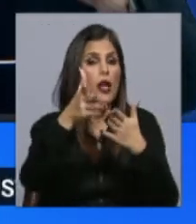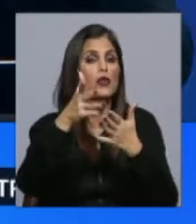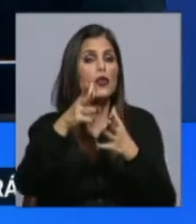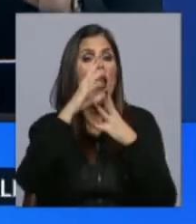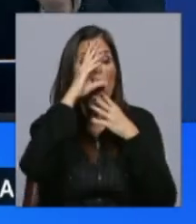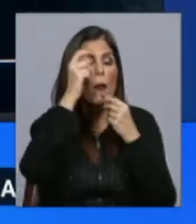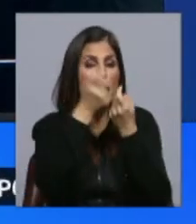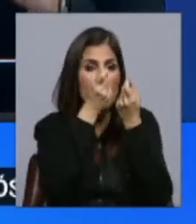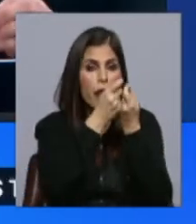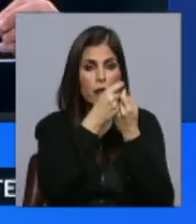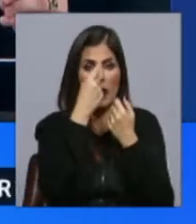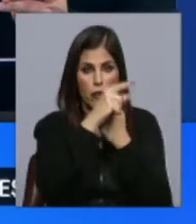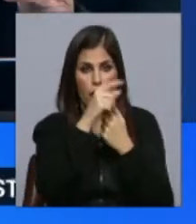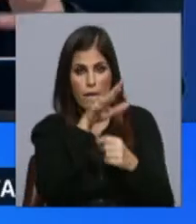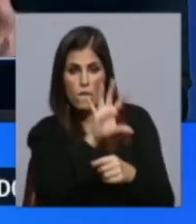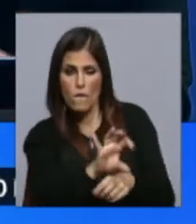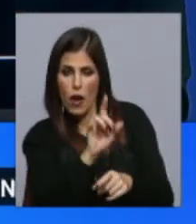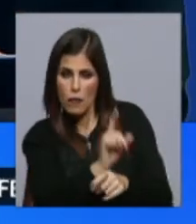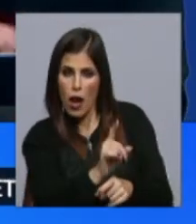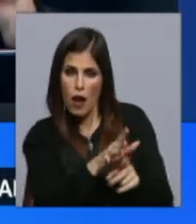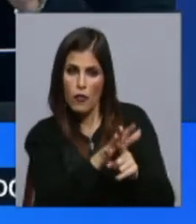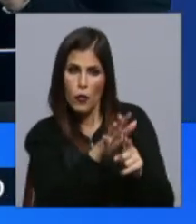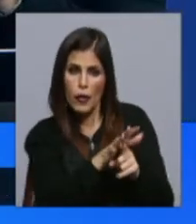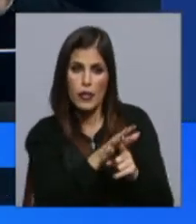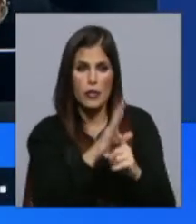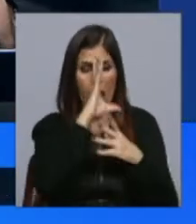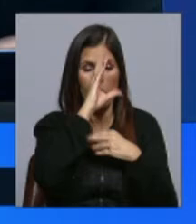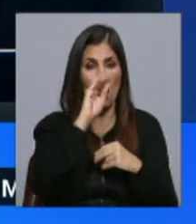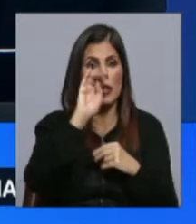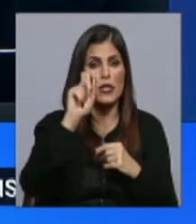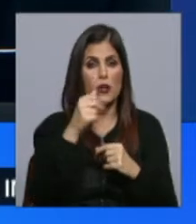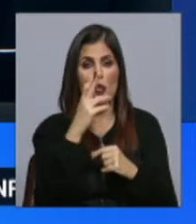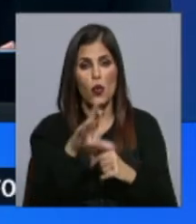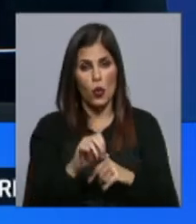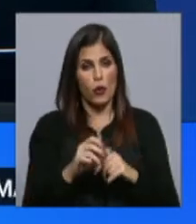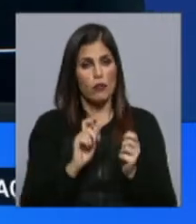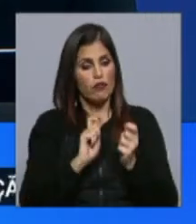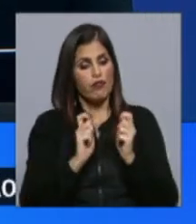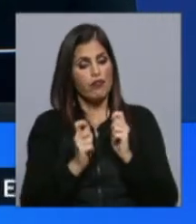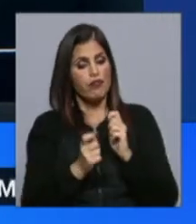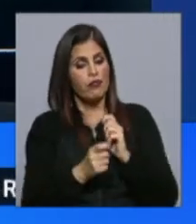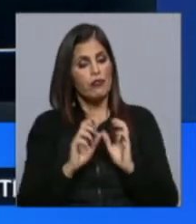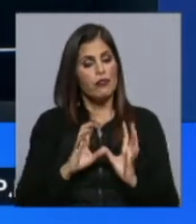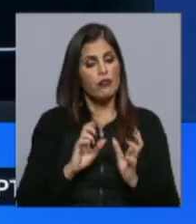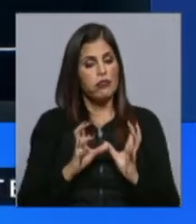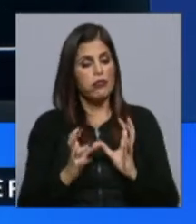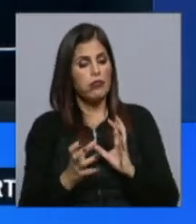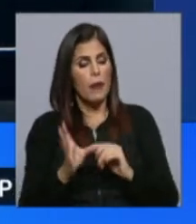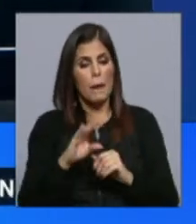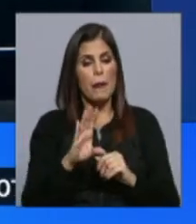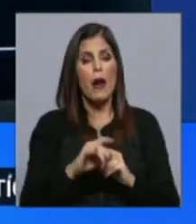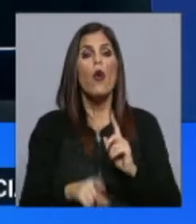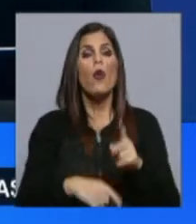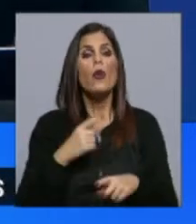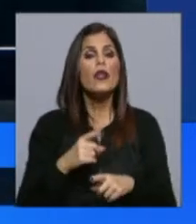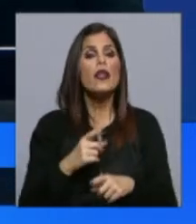próximas, tem este efeito na própria lua de Saturno. Está a inclinar ainda mais ligeiramente aquilo que é o eixo de rotação